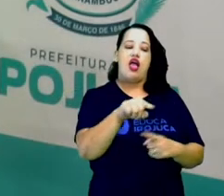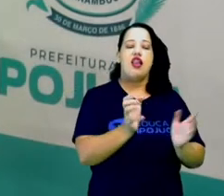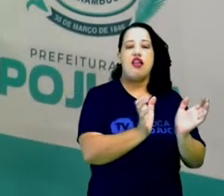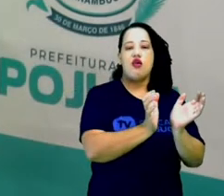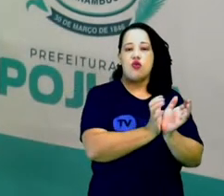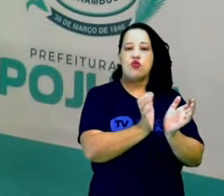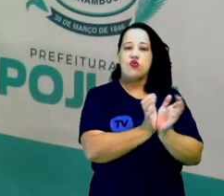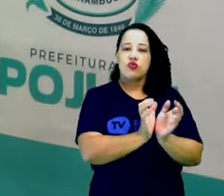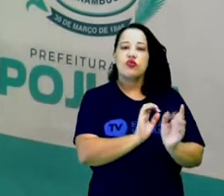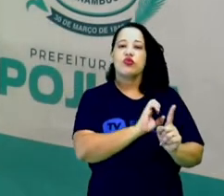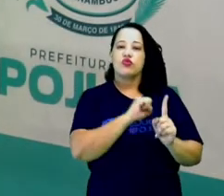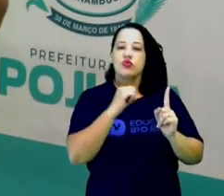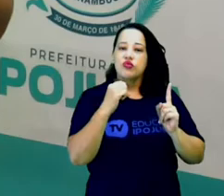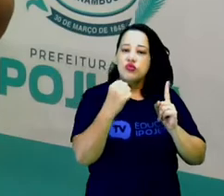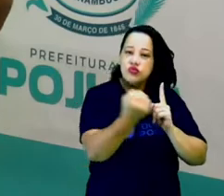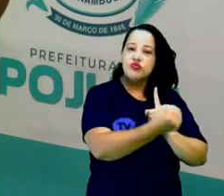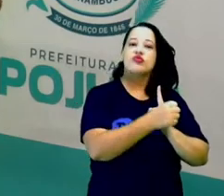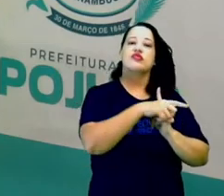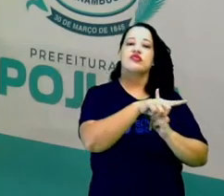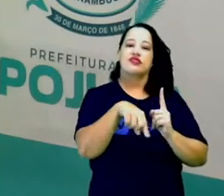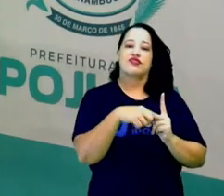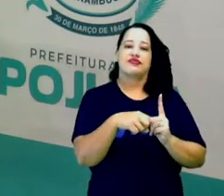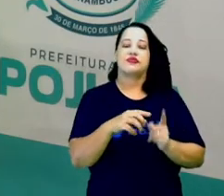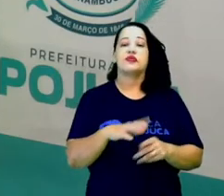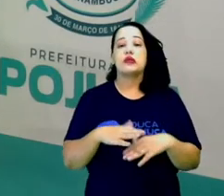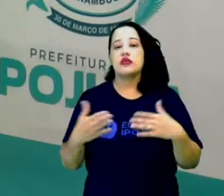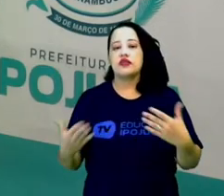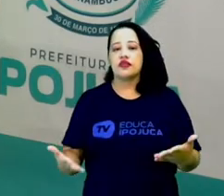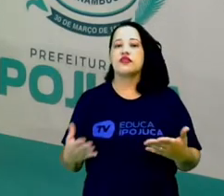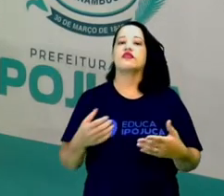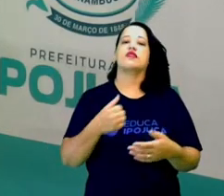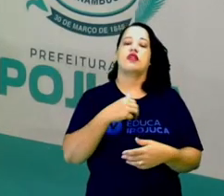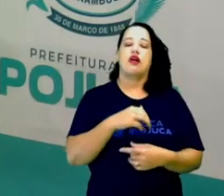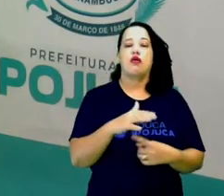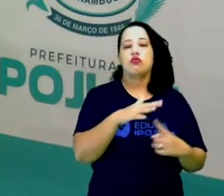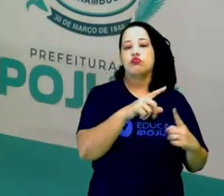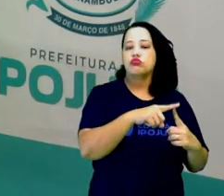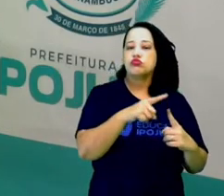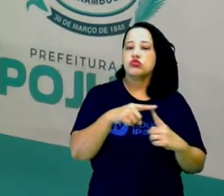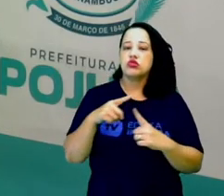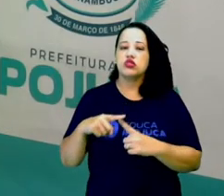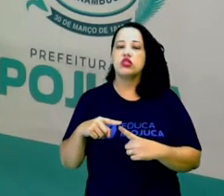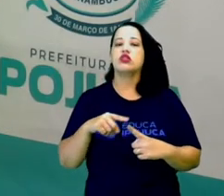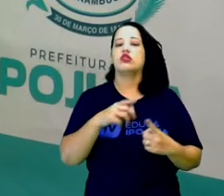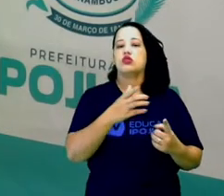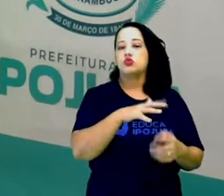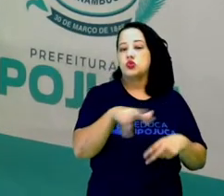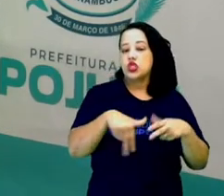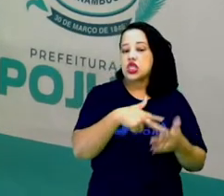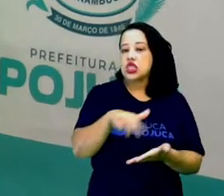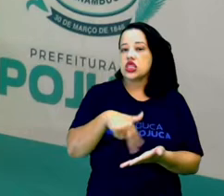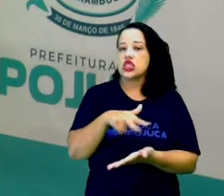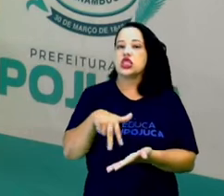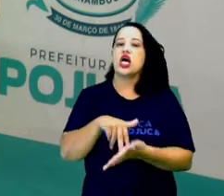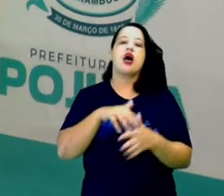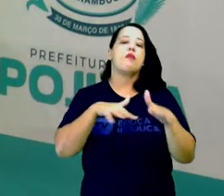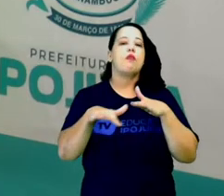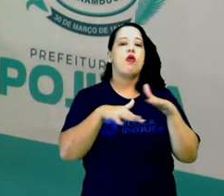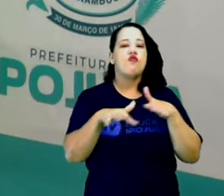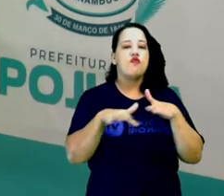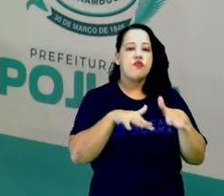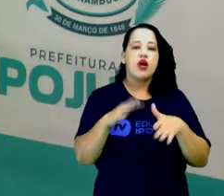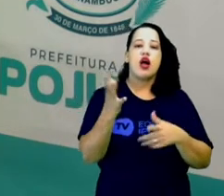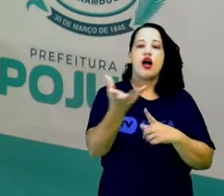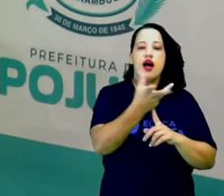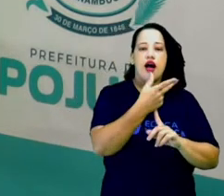Aquilo que eu falei para vocês, no momento que a gente vê um estilo de dança, um movimento artístico no desenvolvimento da dança, conseguimos